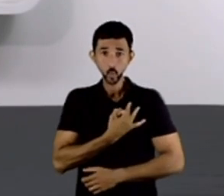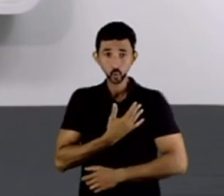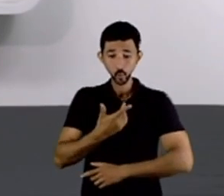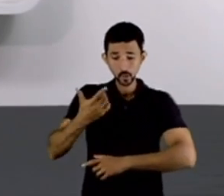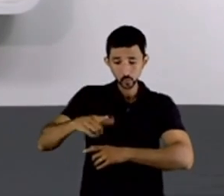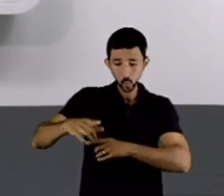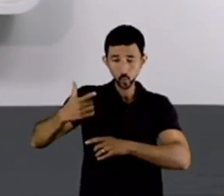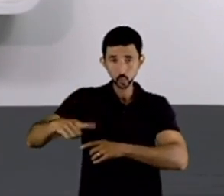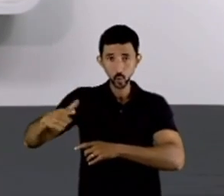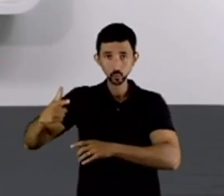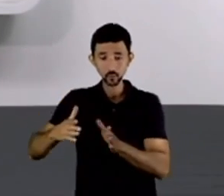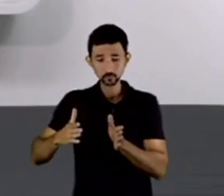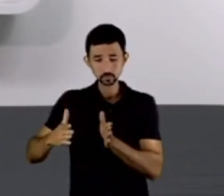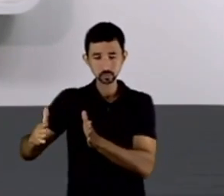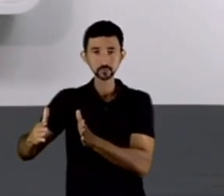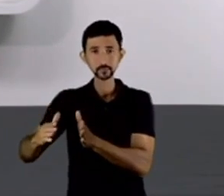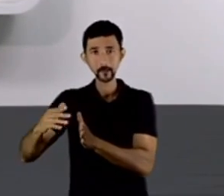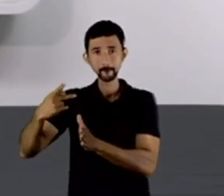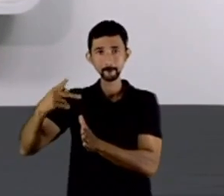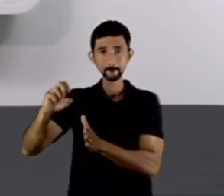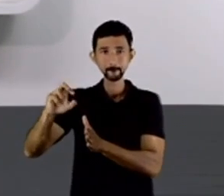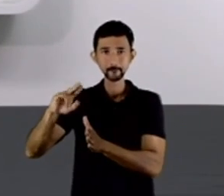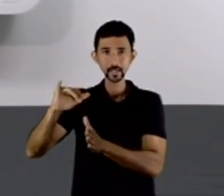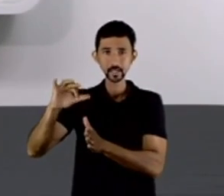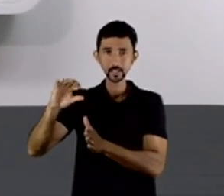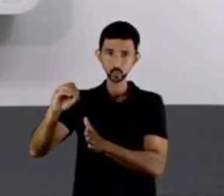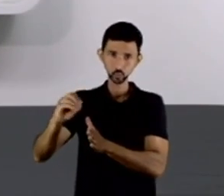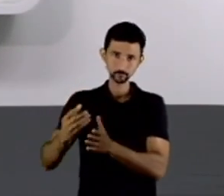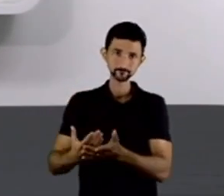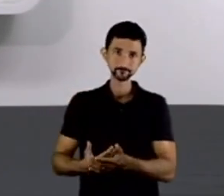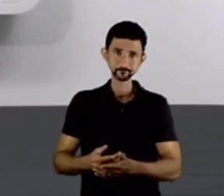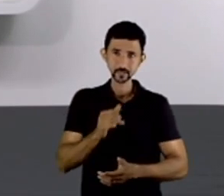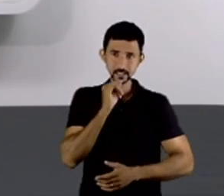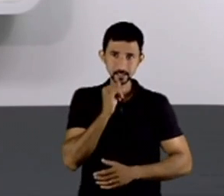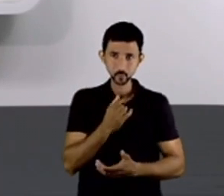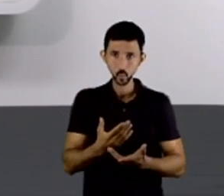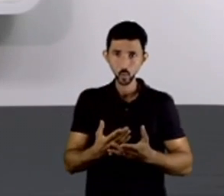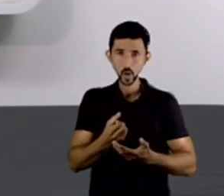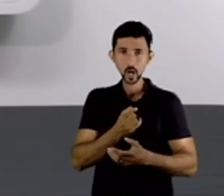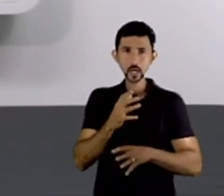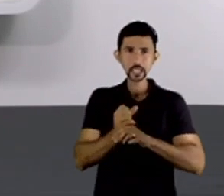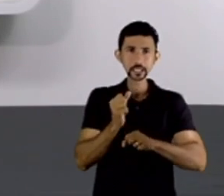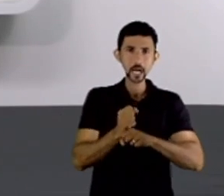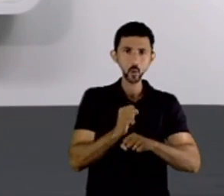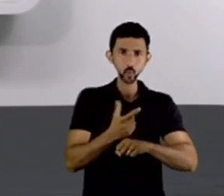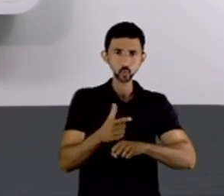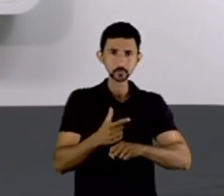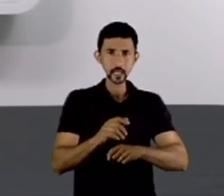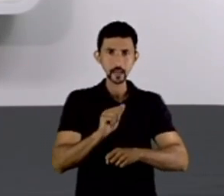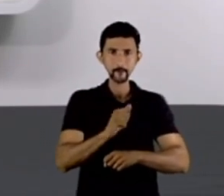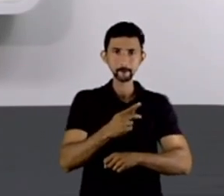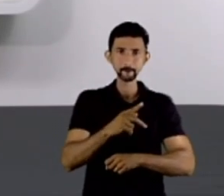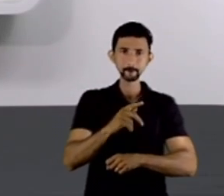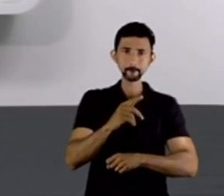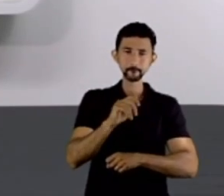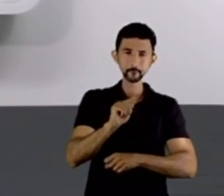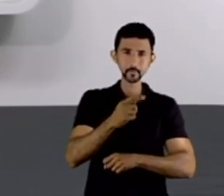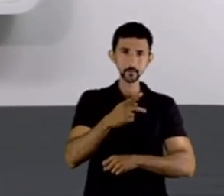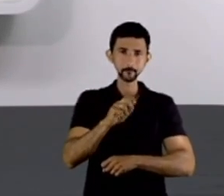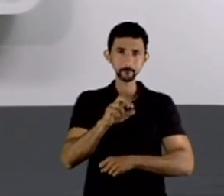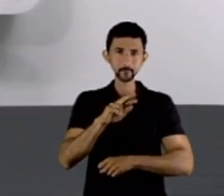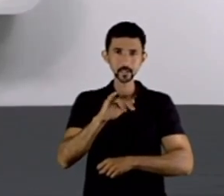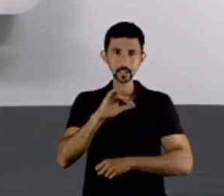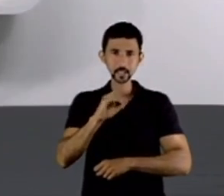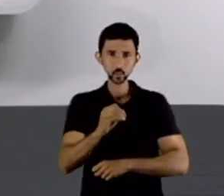é o período. Quando a dízima periódica ela não tem aperíodo, ou seja, ela só